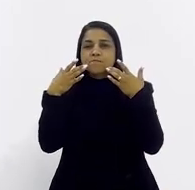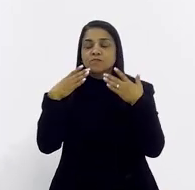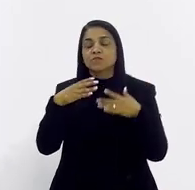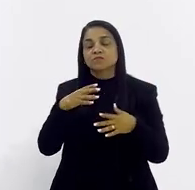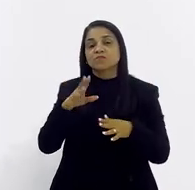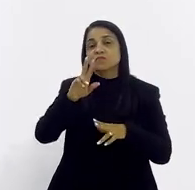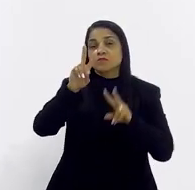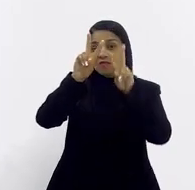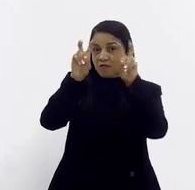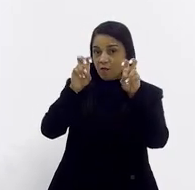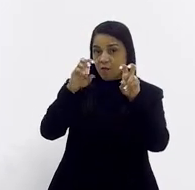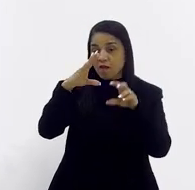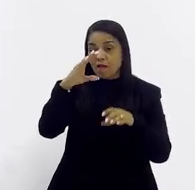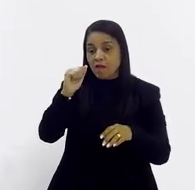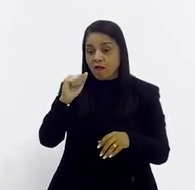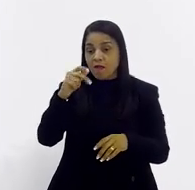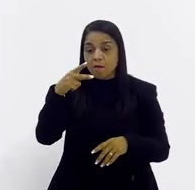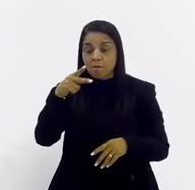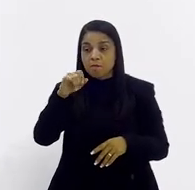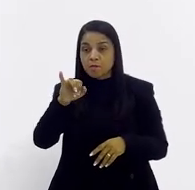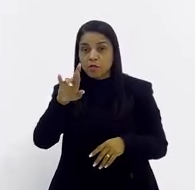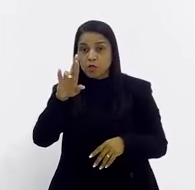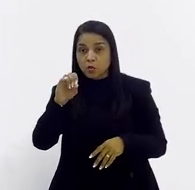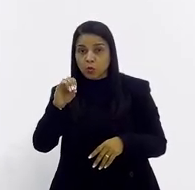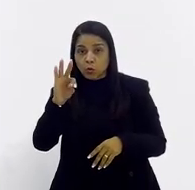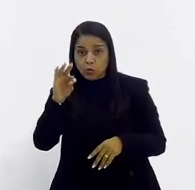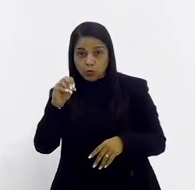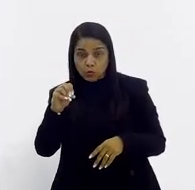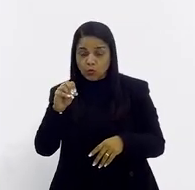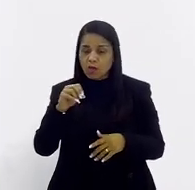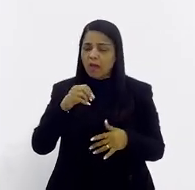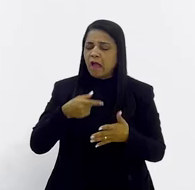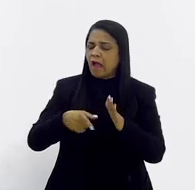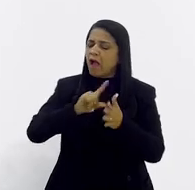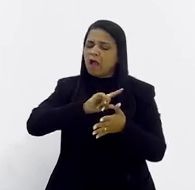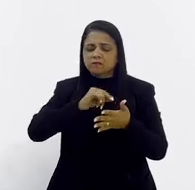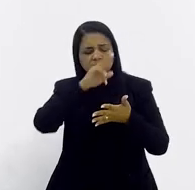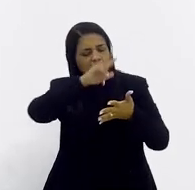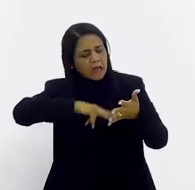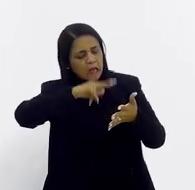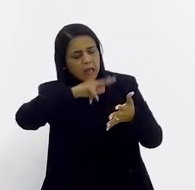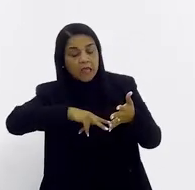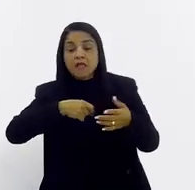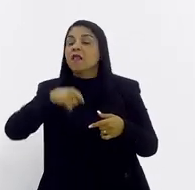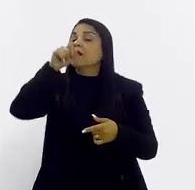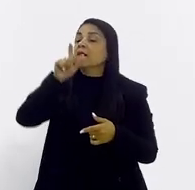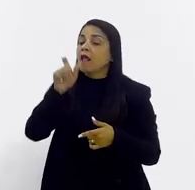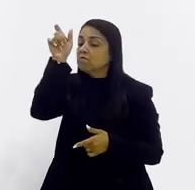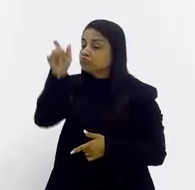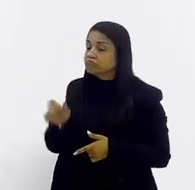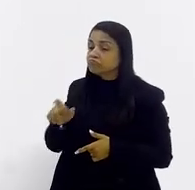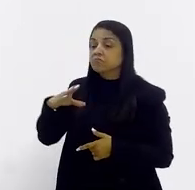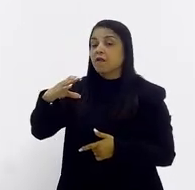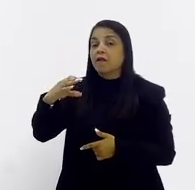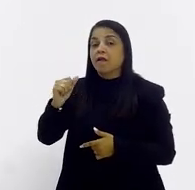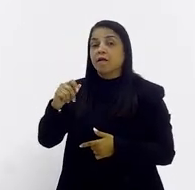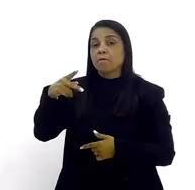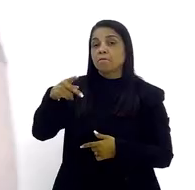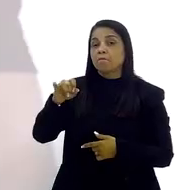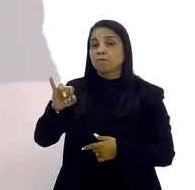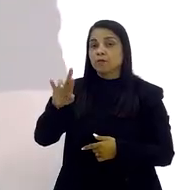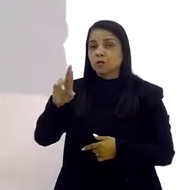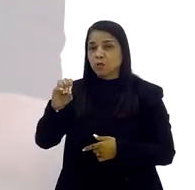uma Peça o Capiroto na sua cabeça Antes de ler qualquer coisa sinopse tal quem era o Capiroto